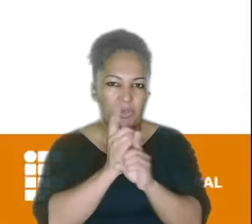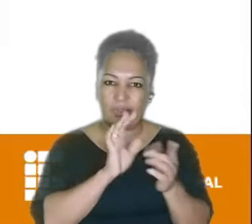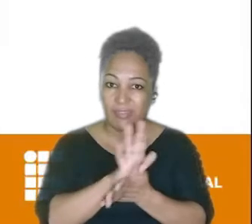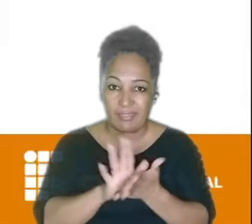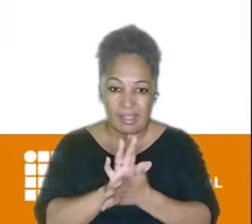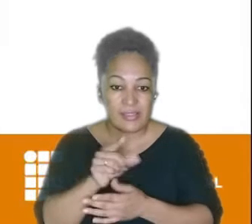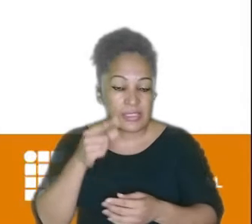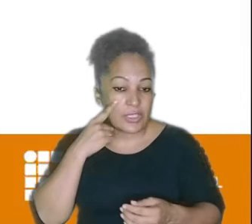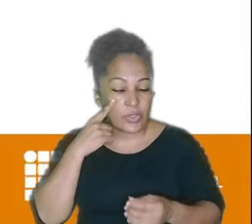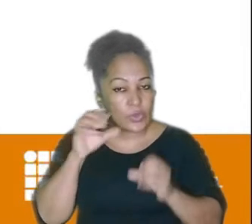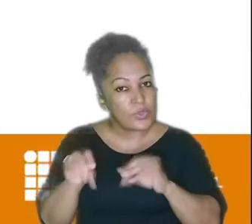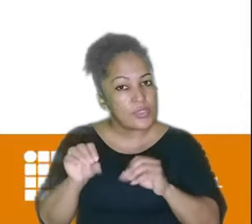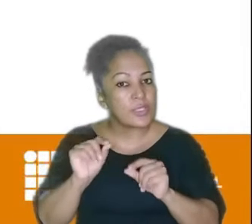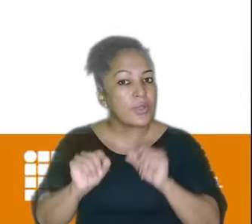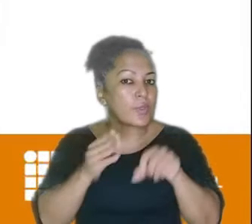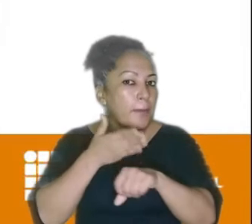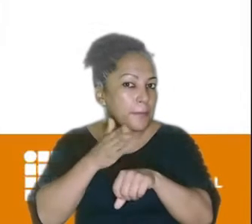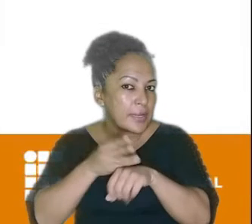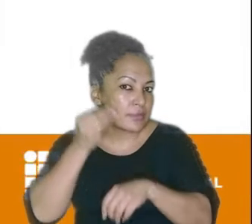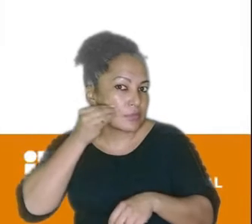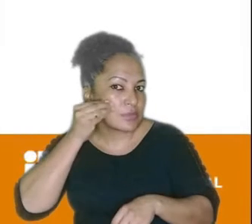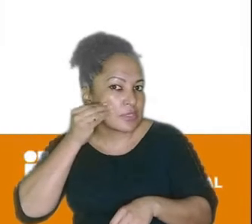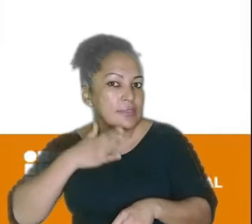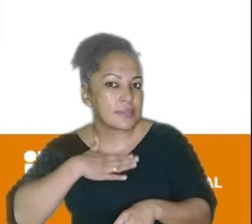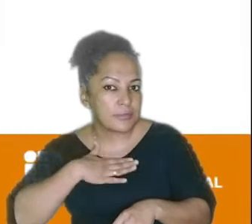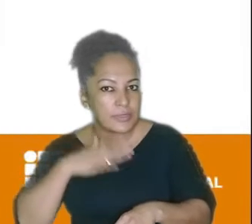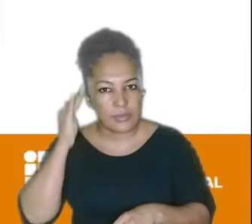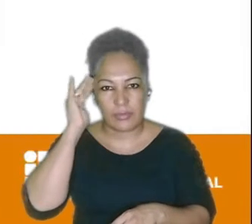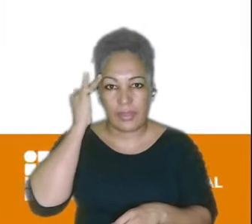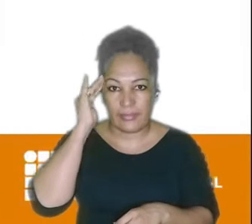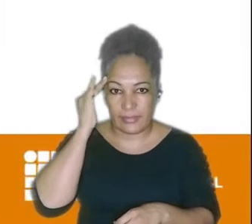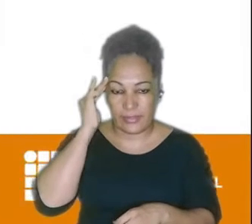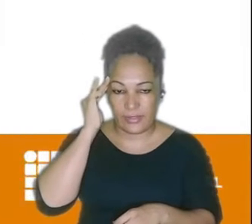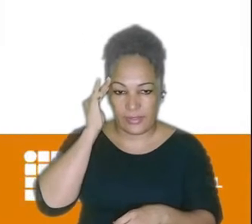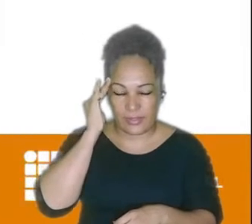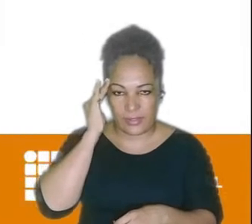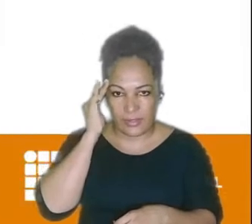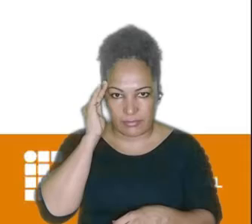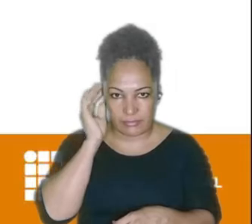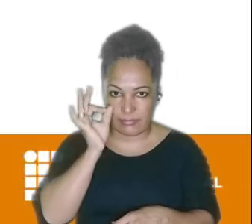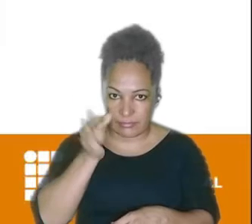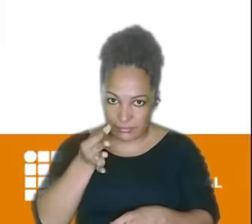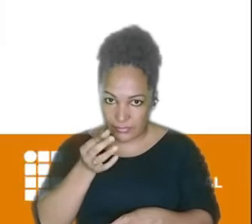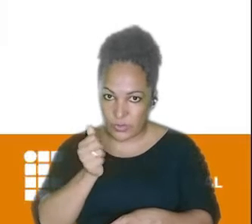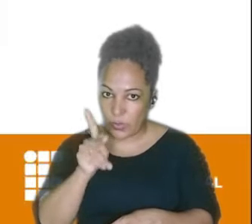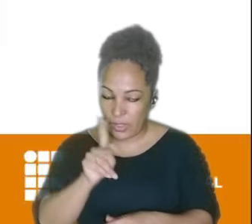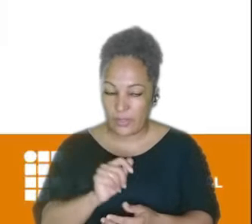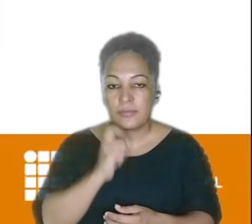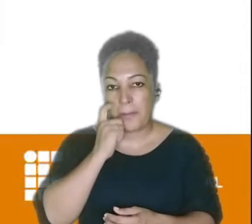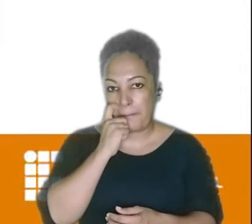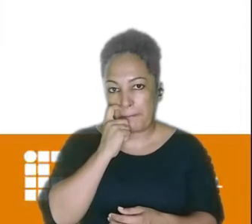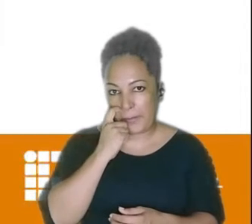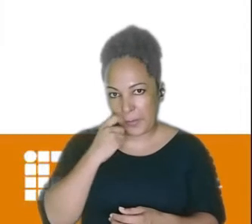tá bom? Isso aqui é na prática de desenvolvimento mesmo que a gente, né, compreende esse tipo de situação.